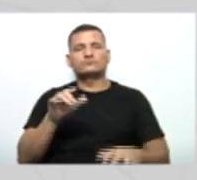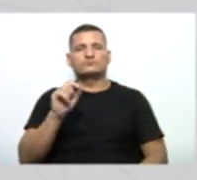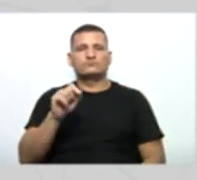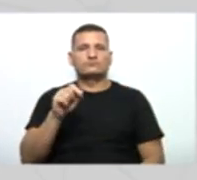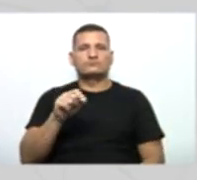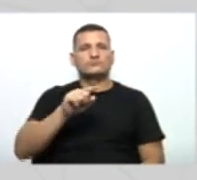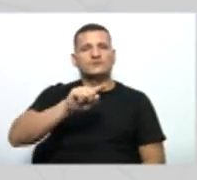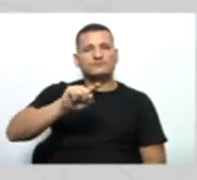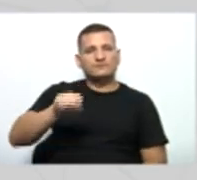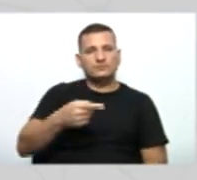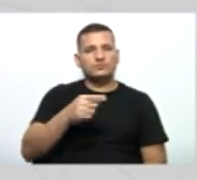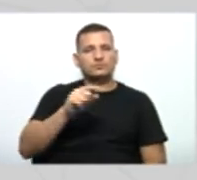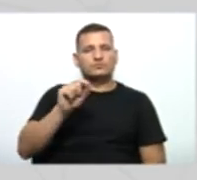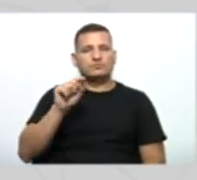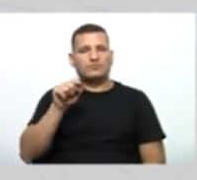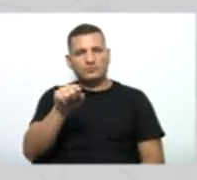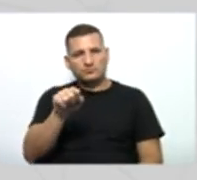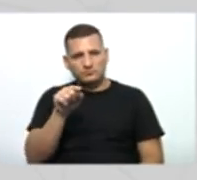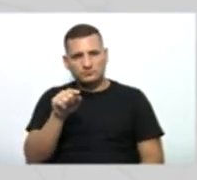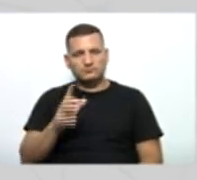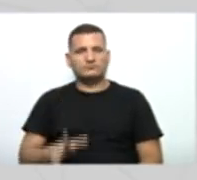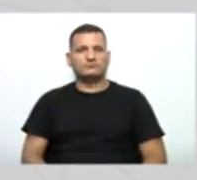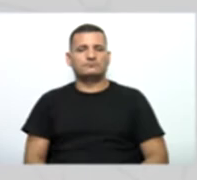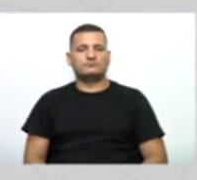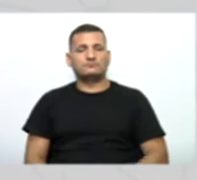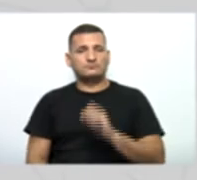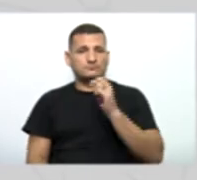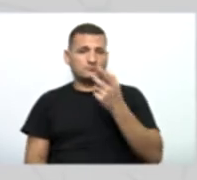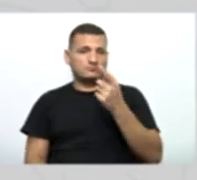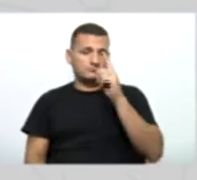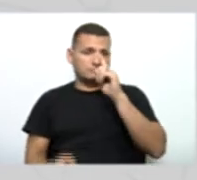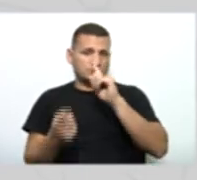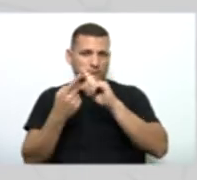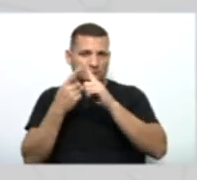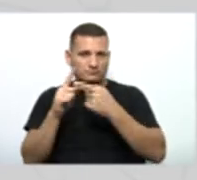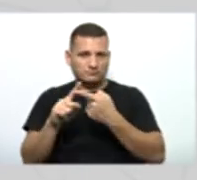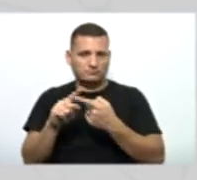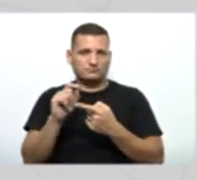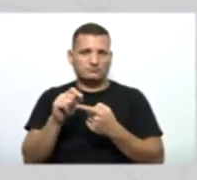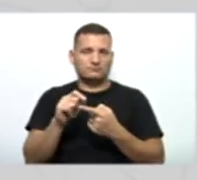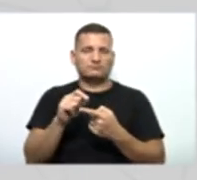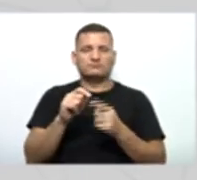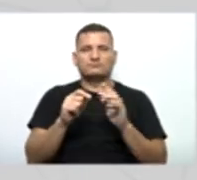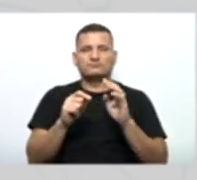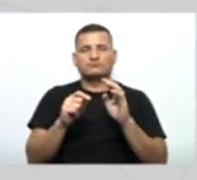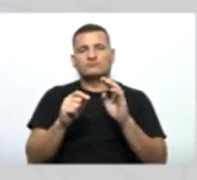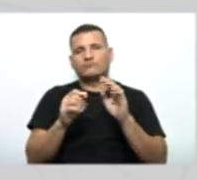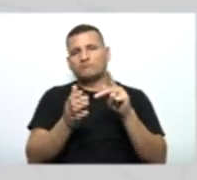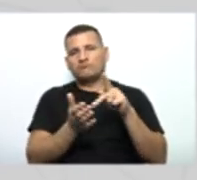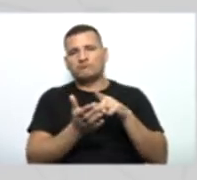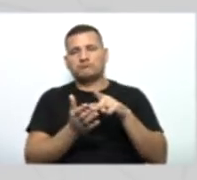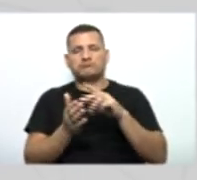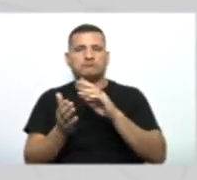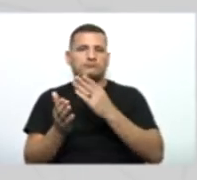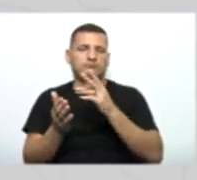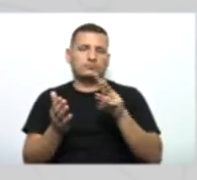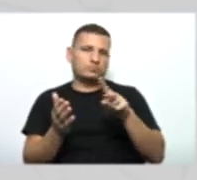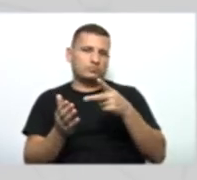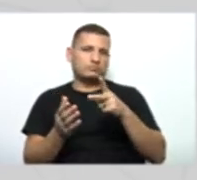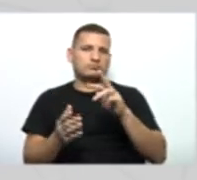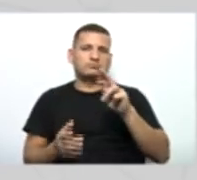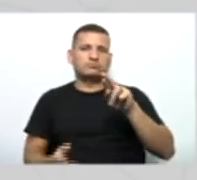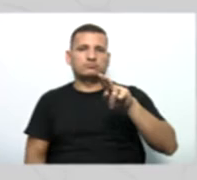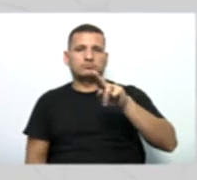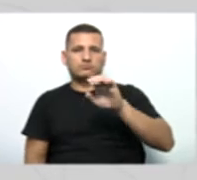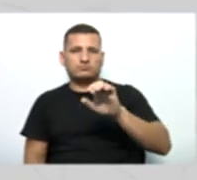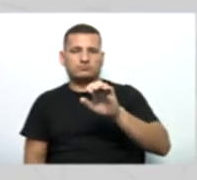casas decimais, ou então valores do tipo lógico, que seriam valores true ou false, verdadeiro ou falso. Mas o